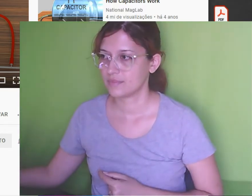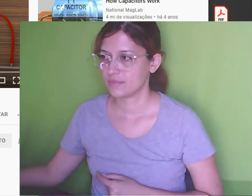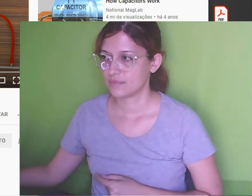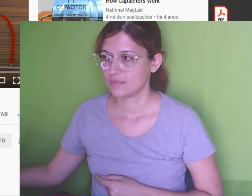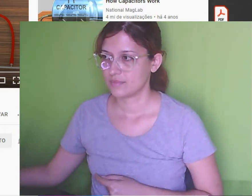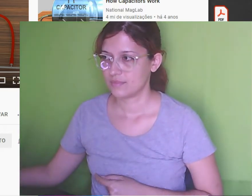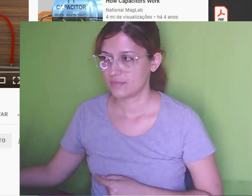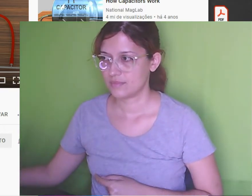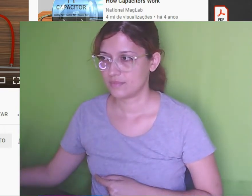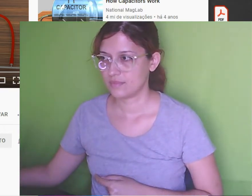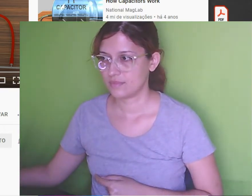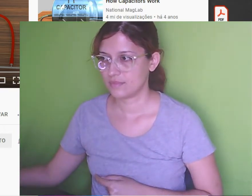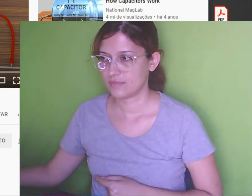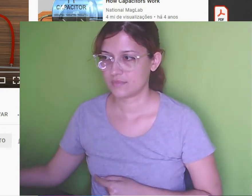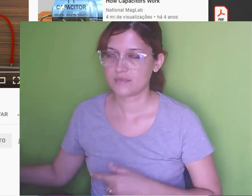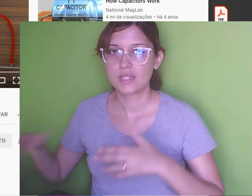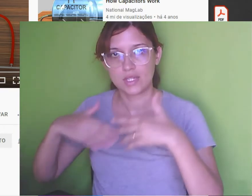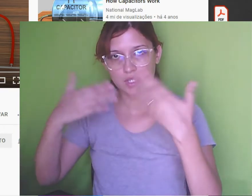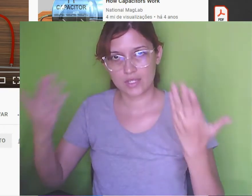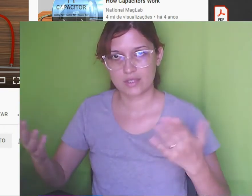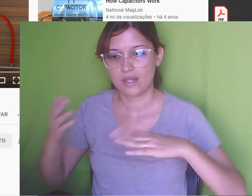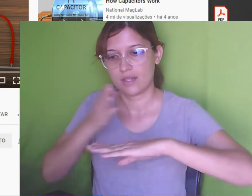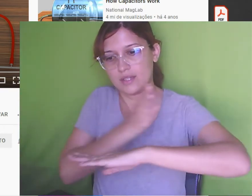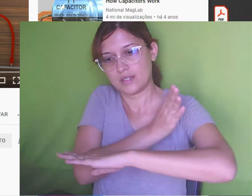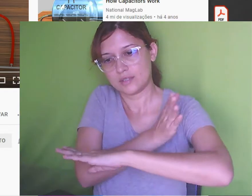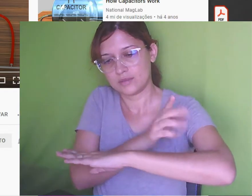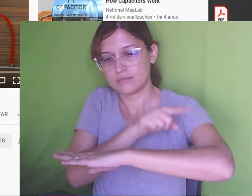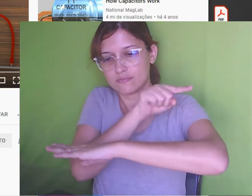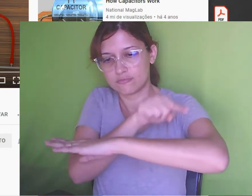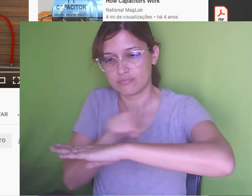A corrente começa a fluir.